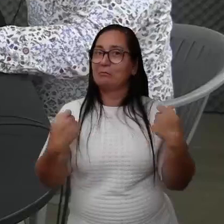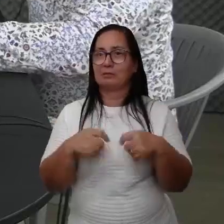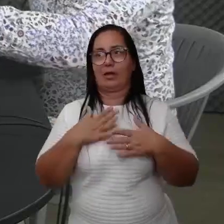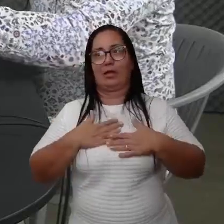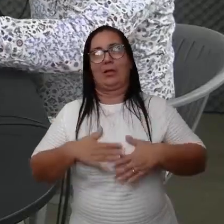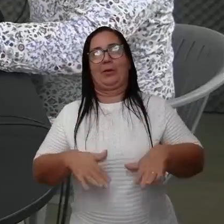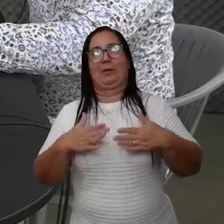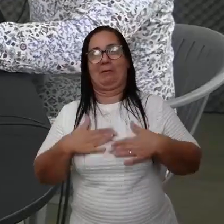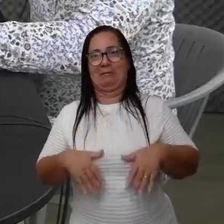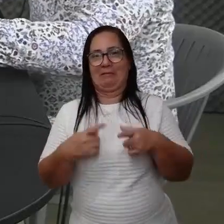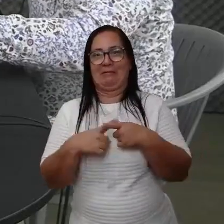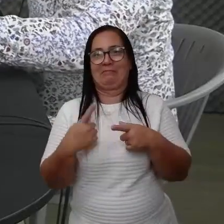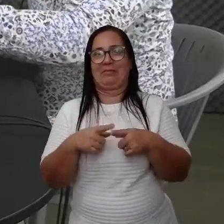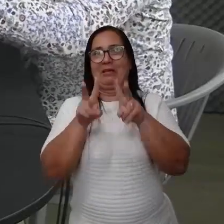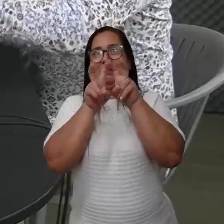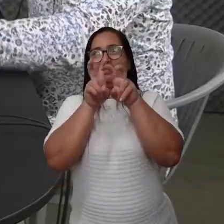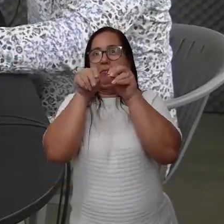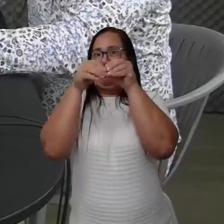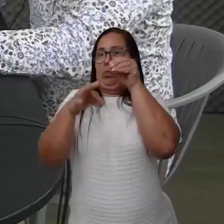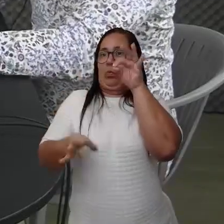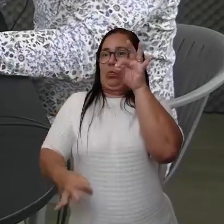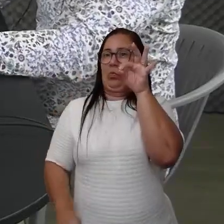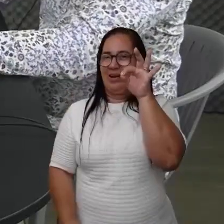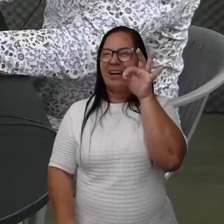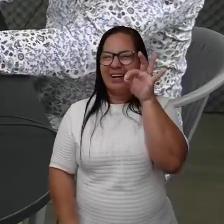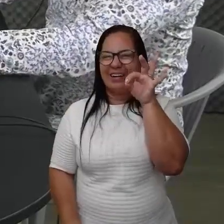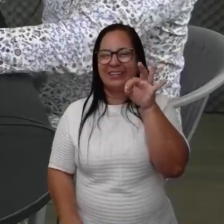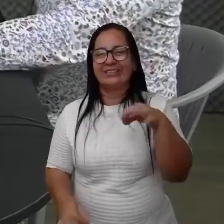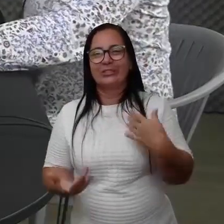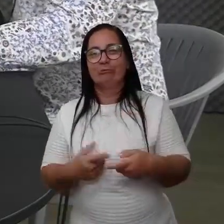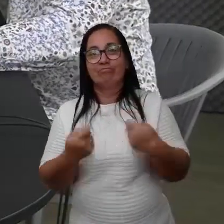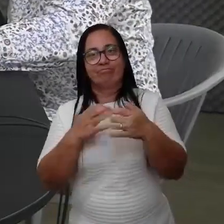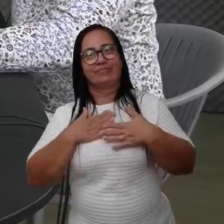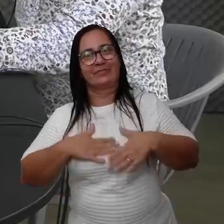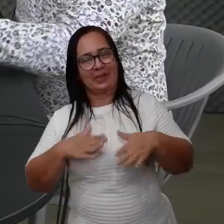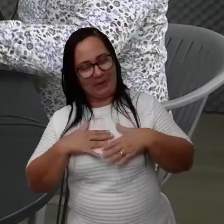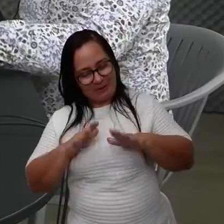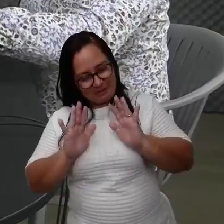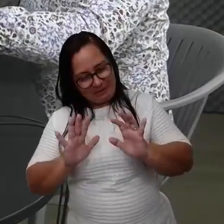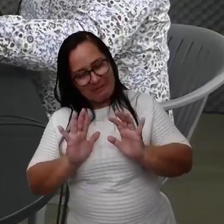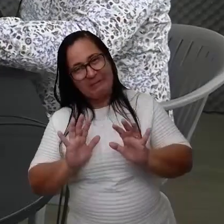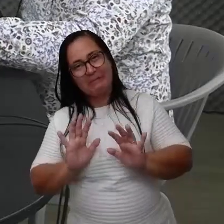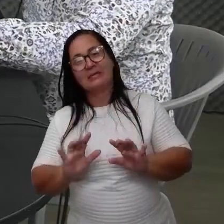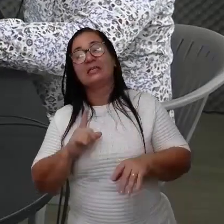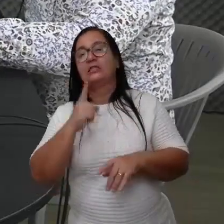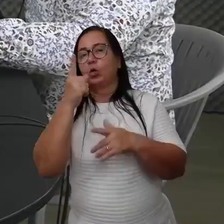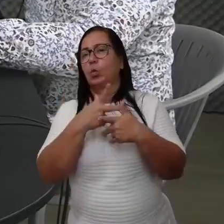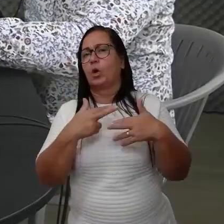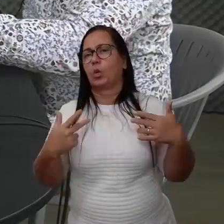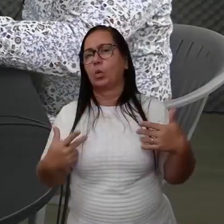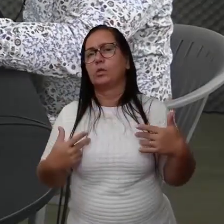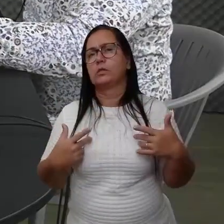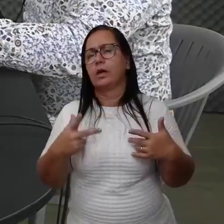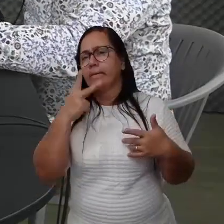por isso que eu admiro tanto vocês, né? Porque eu chego comida e vocês já estão com o cuscuz pronto, né? A gente tem que... Vamos com calma, porque tem uma coisa aí que dá